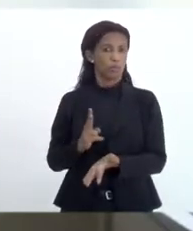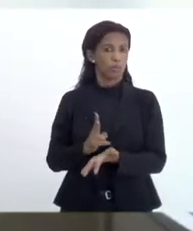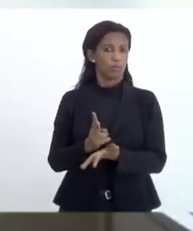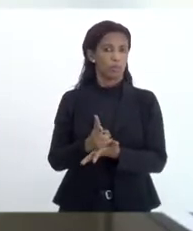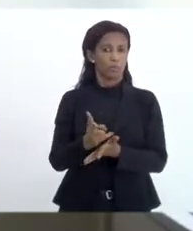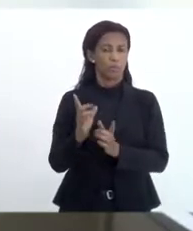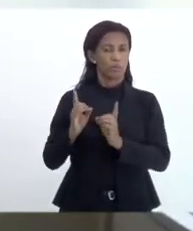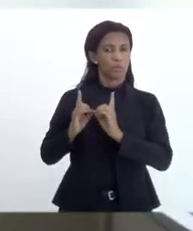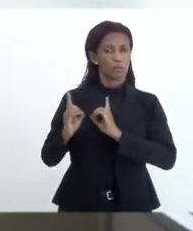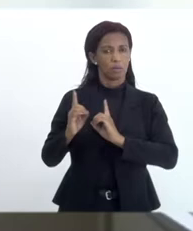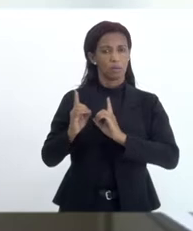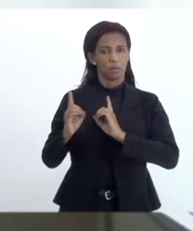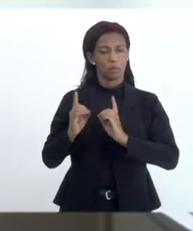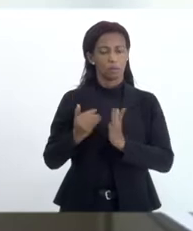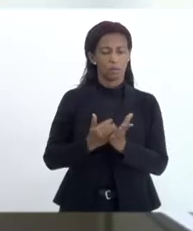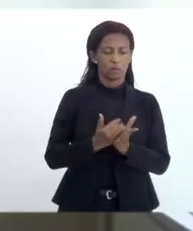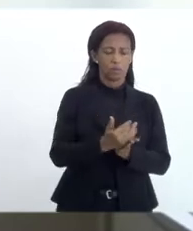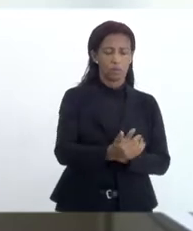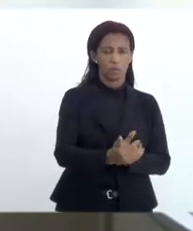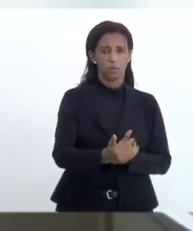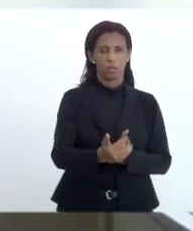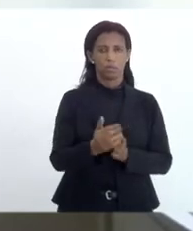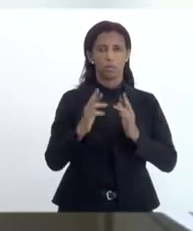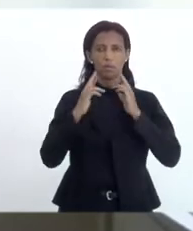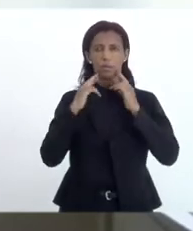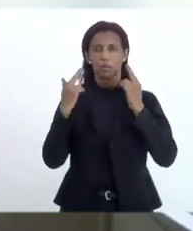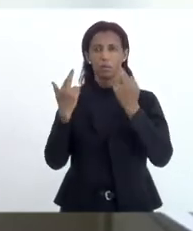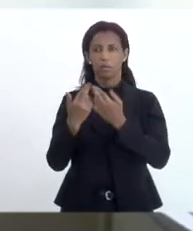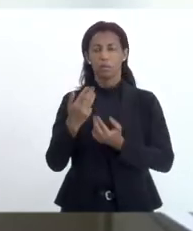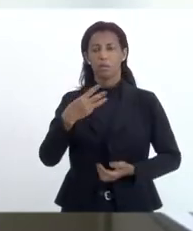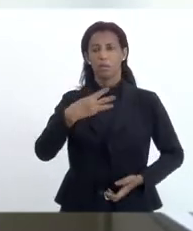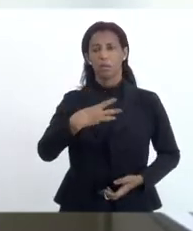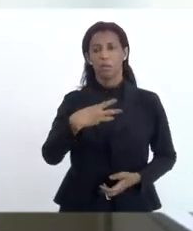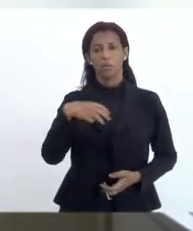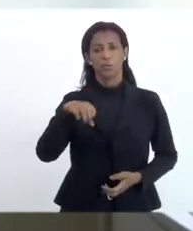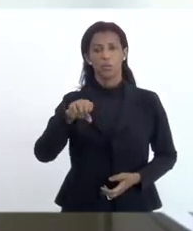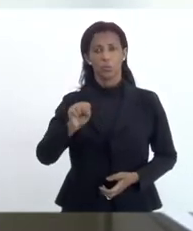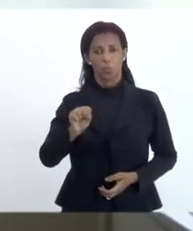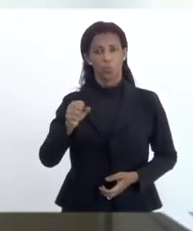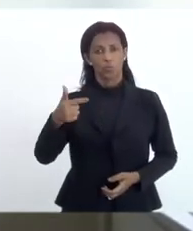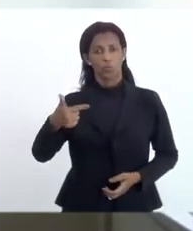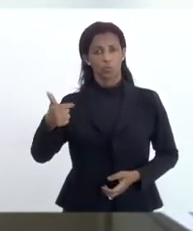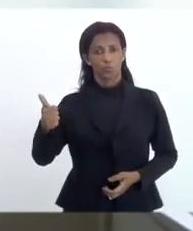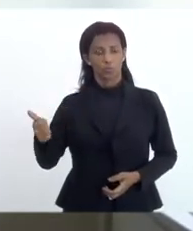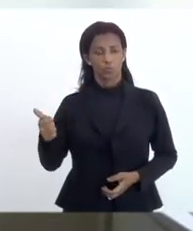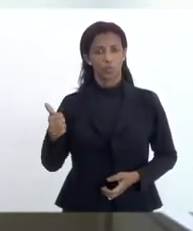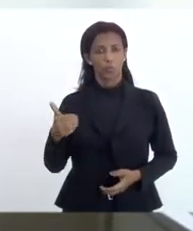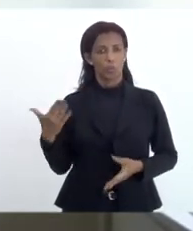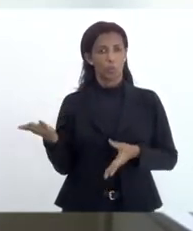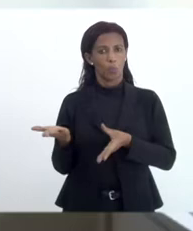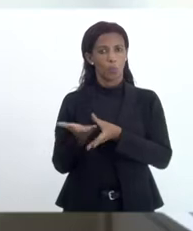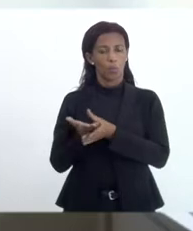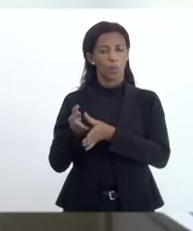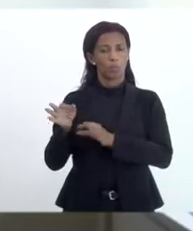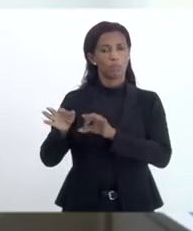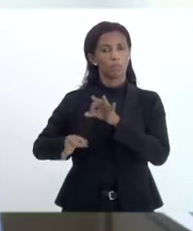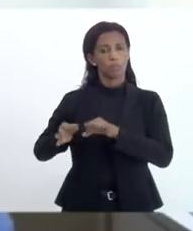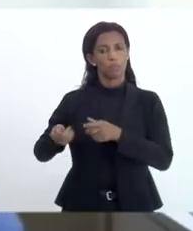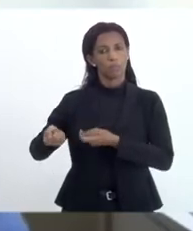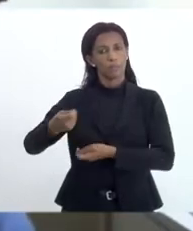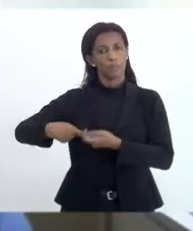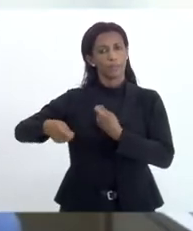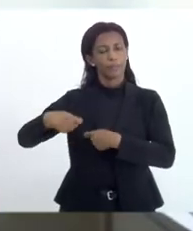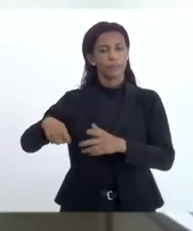Continuação da discussão iniciada na sessão de 3/8/21. Sobre processos judiciais e